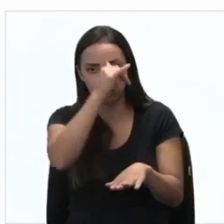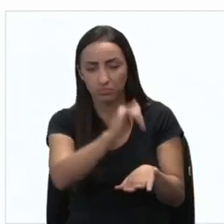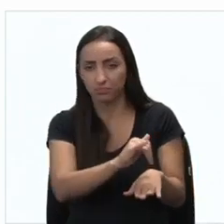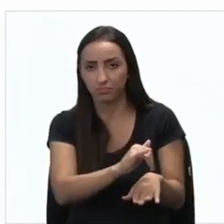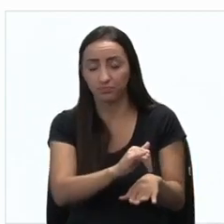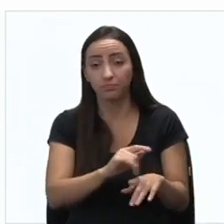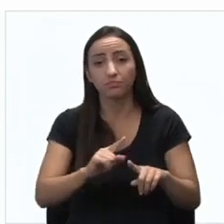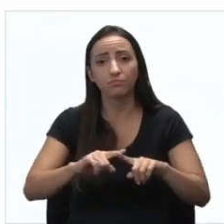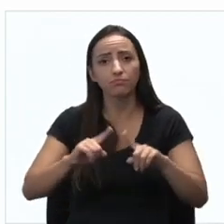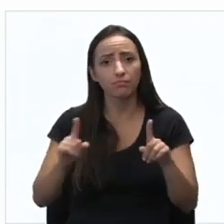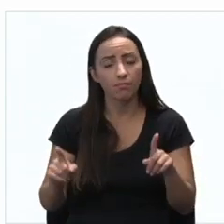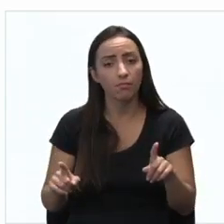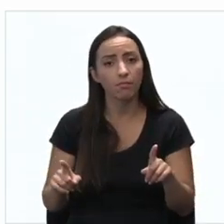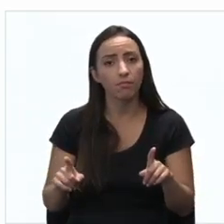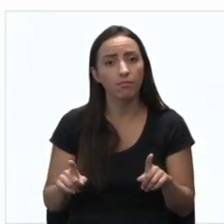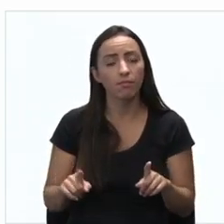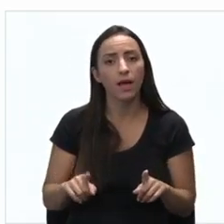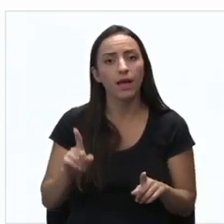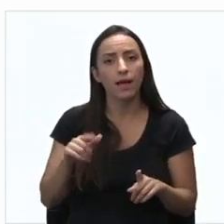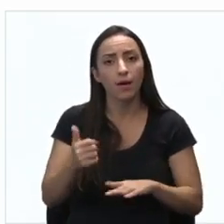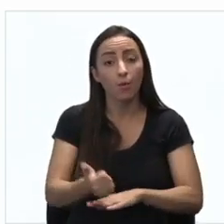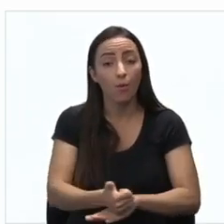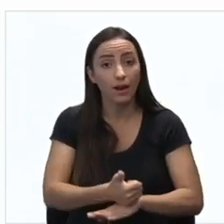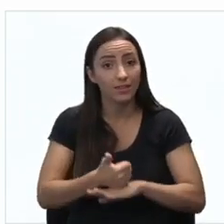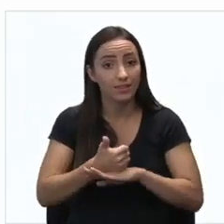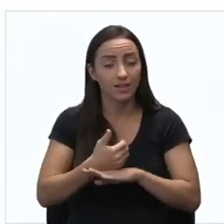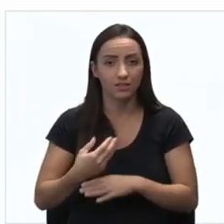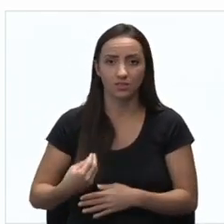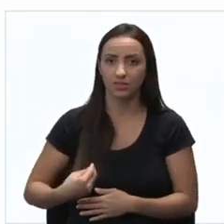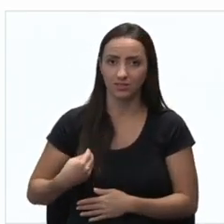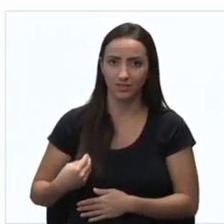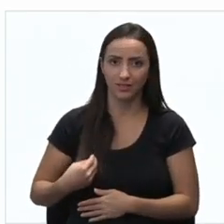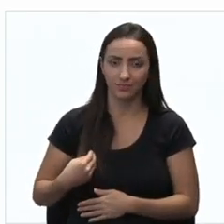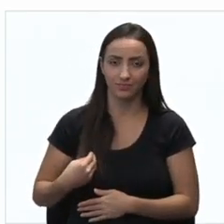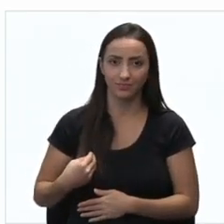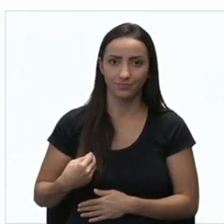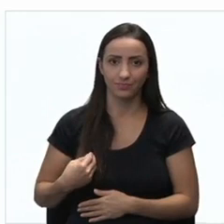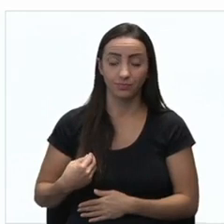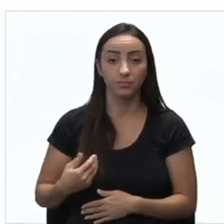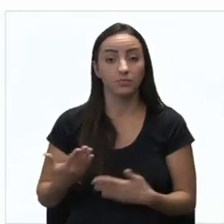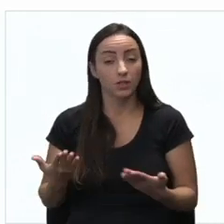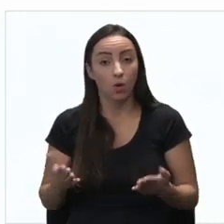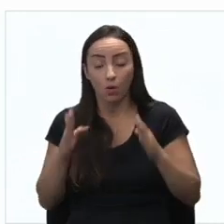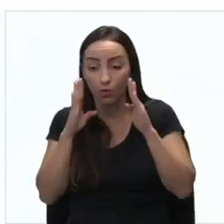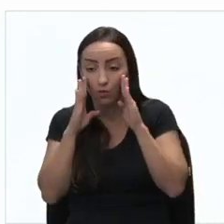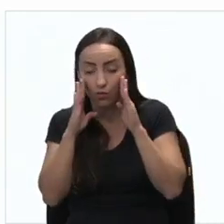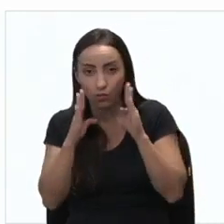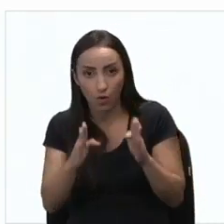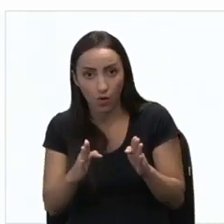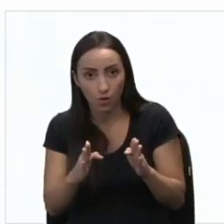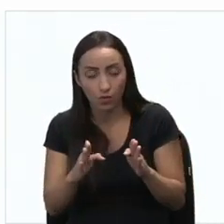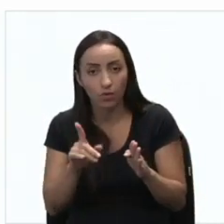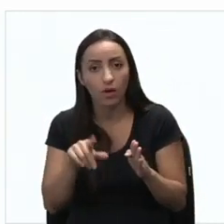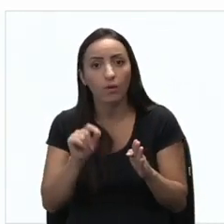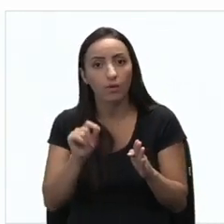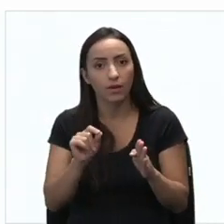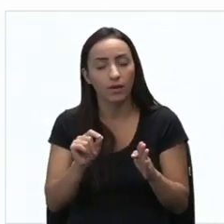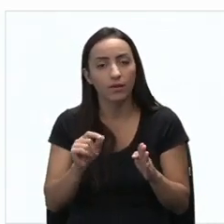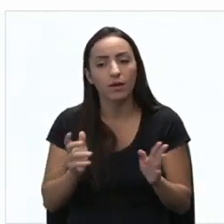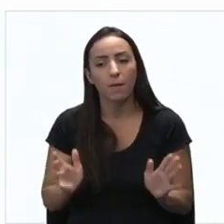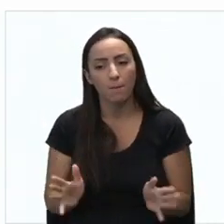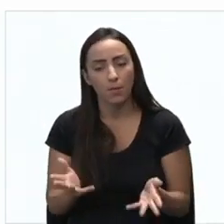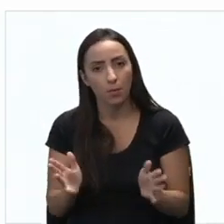doença, mas ela é um produto da qualidade de vida. E com isso, o foco dos profissionais está na promoção